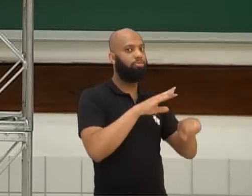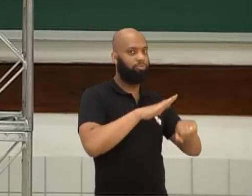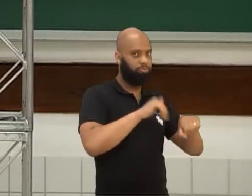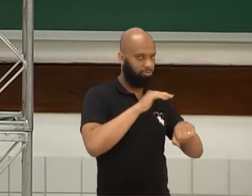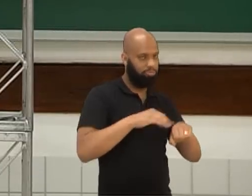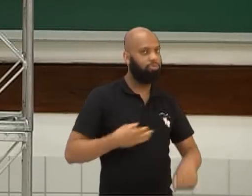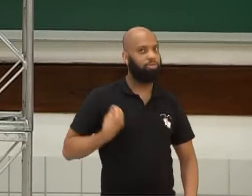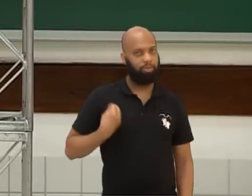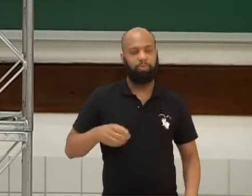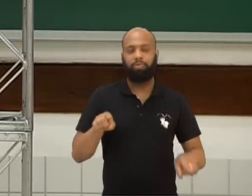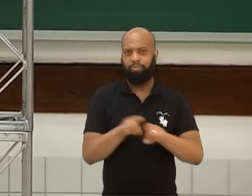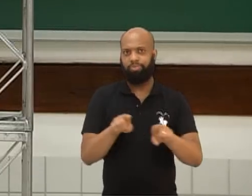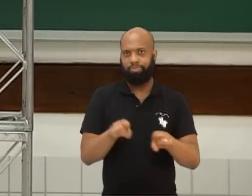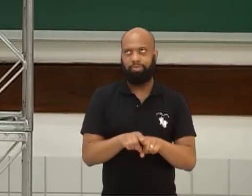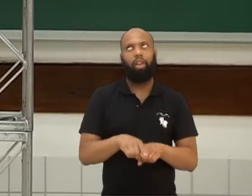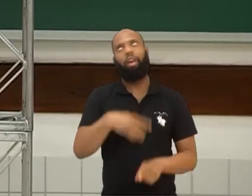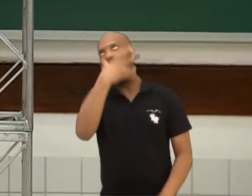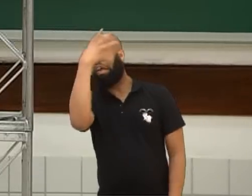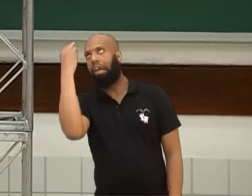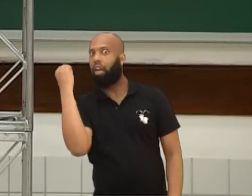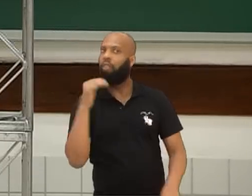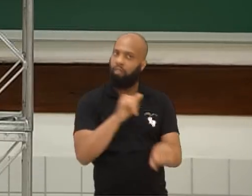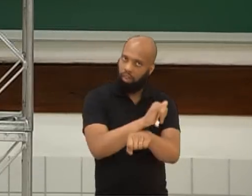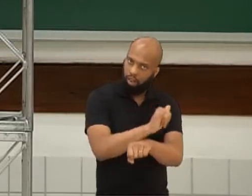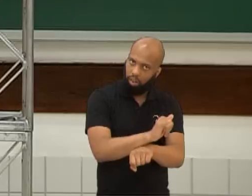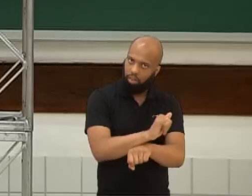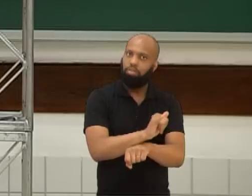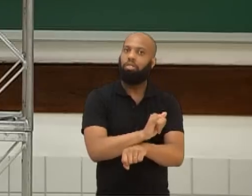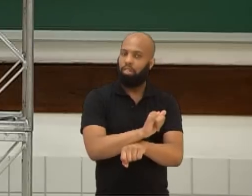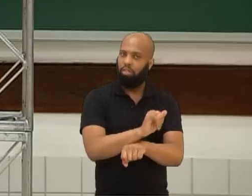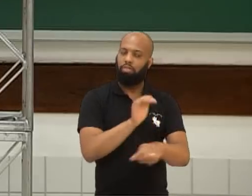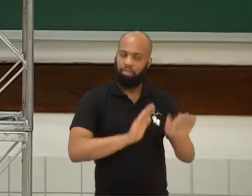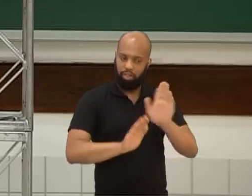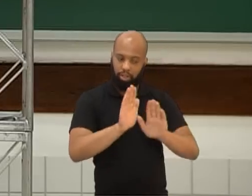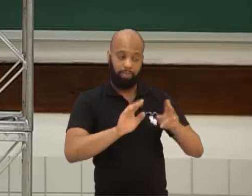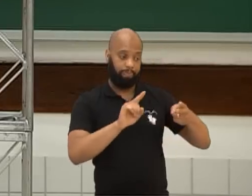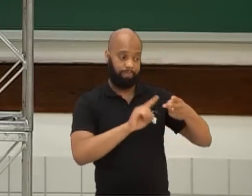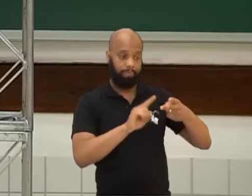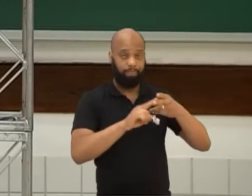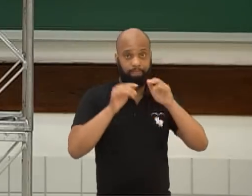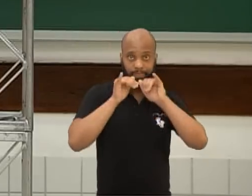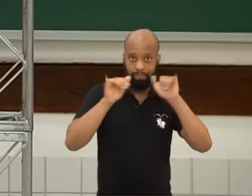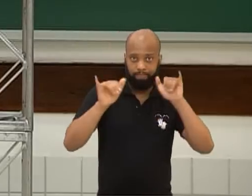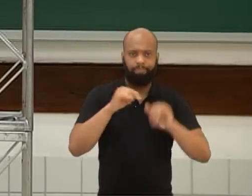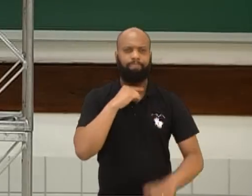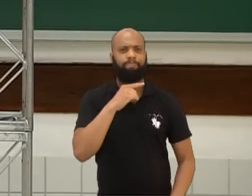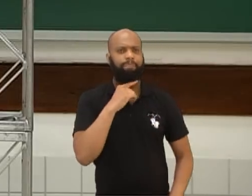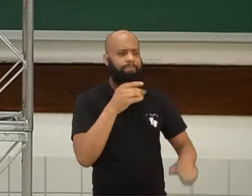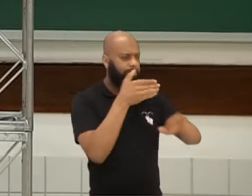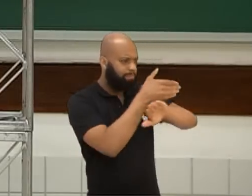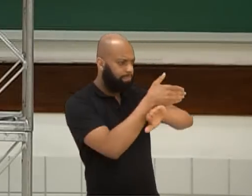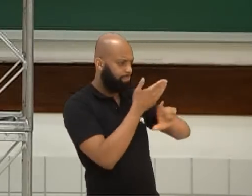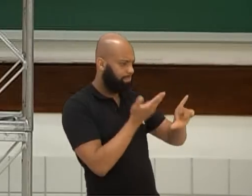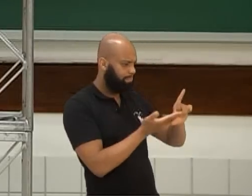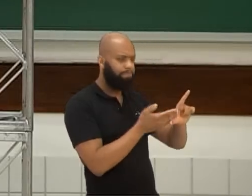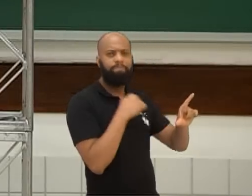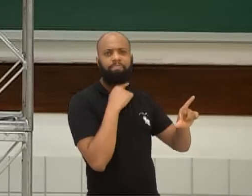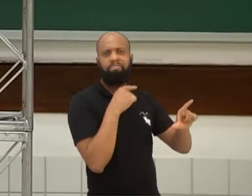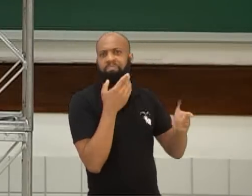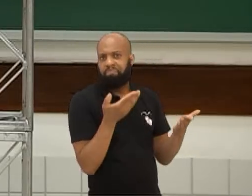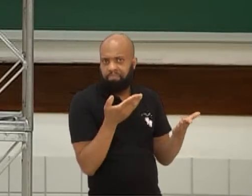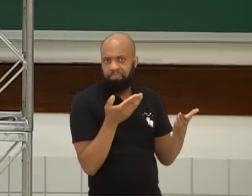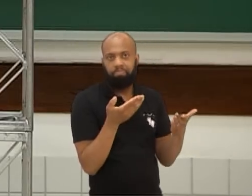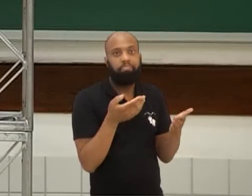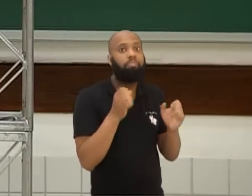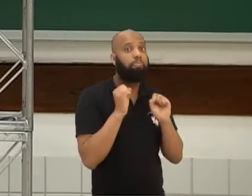Levar falta mesmo fazendo as atividades. Segundo recado, se você não tem acesso ao Class 1 por um motivo